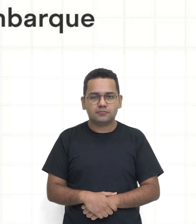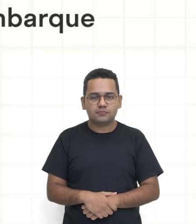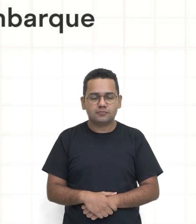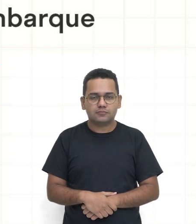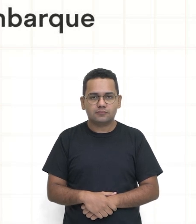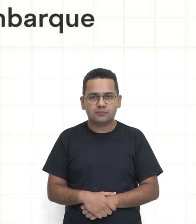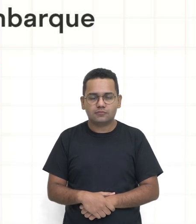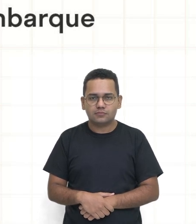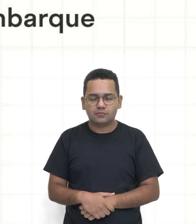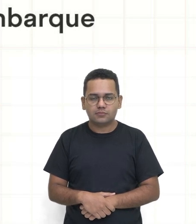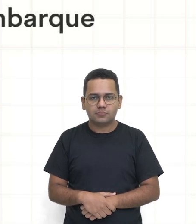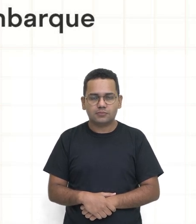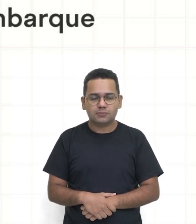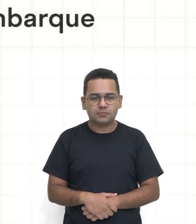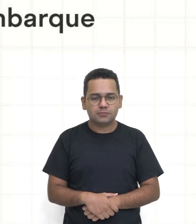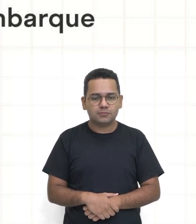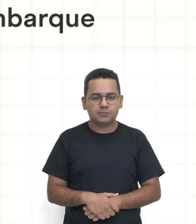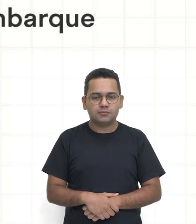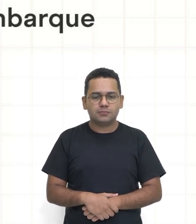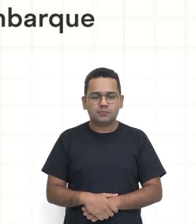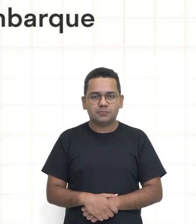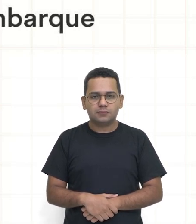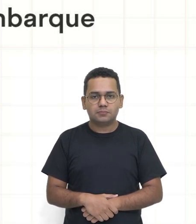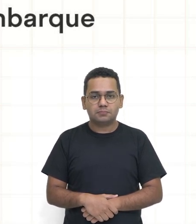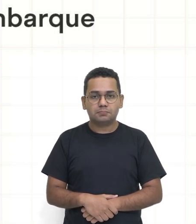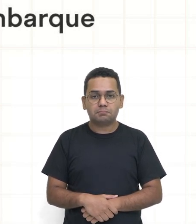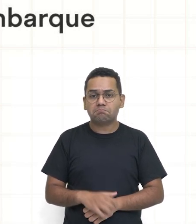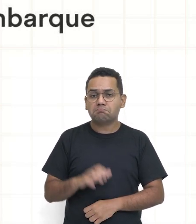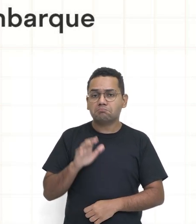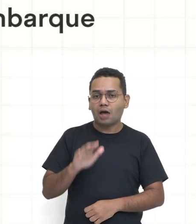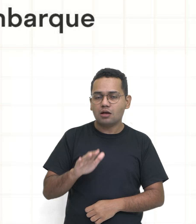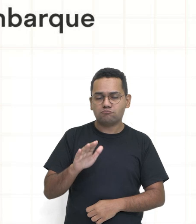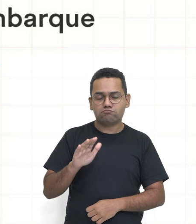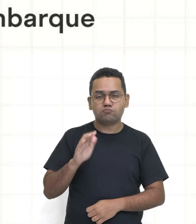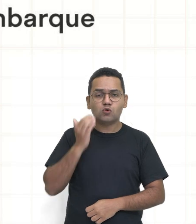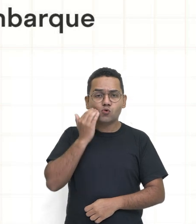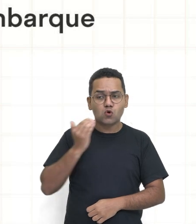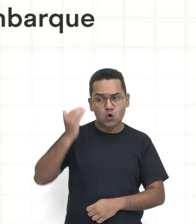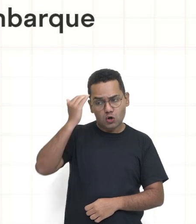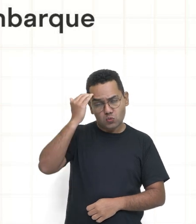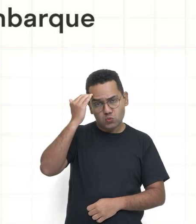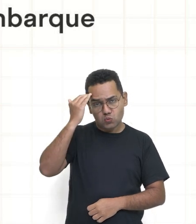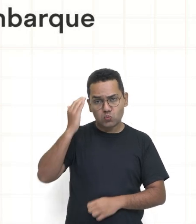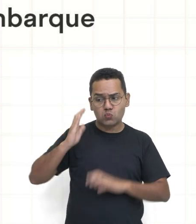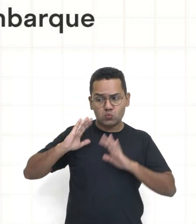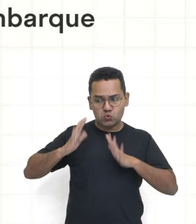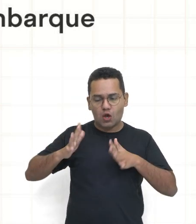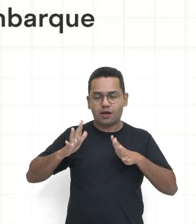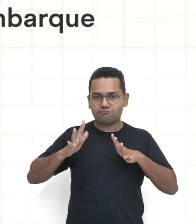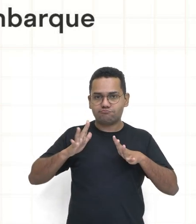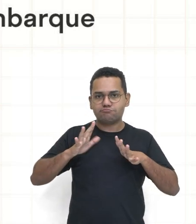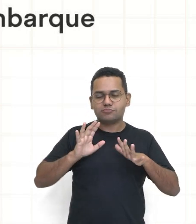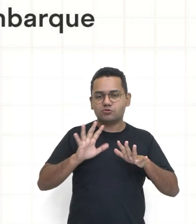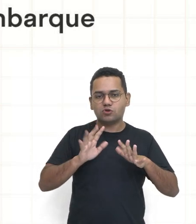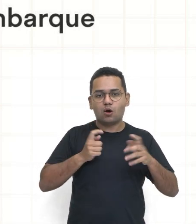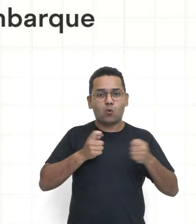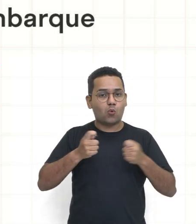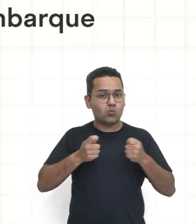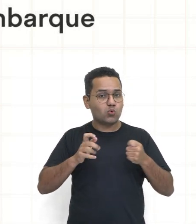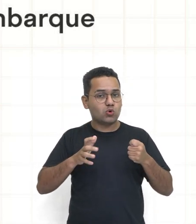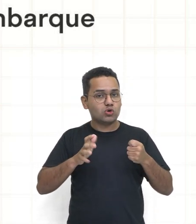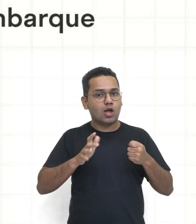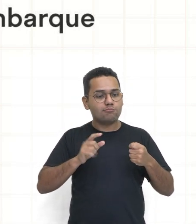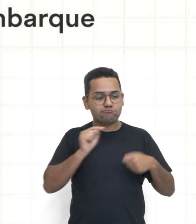Coreia do Sul estava praticamente tomada pela Coreia do Norte. Então, quando houve esse contra-ataque,